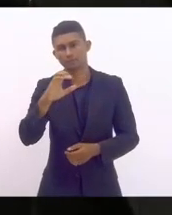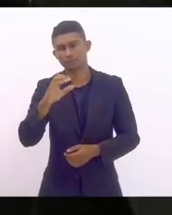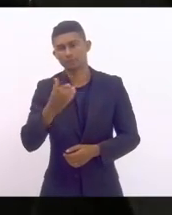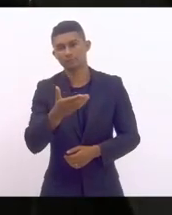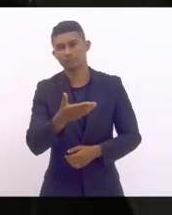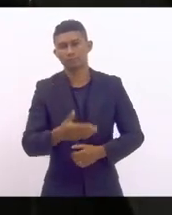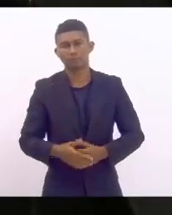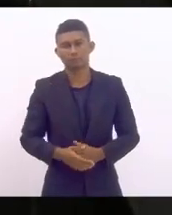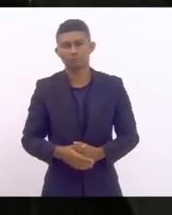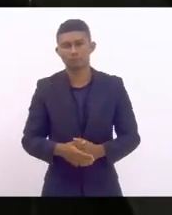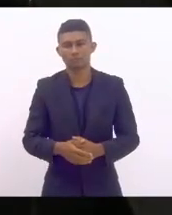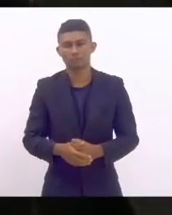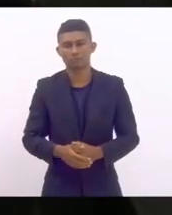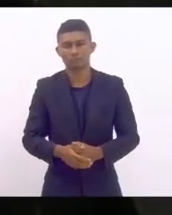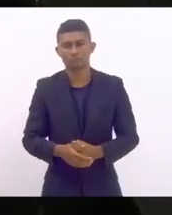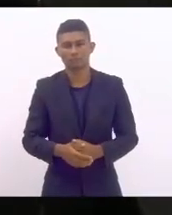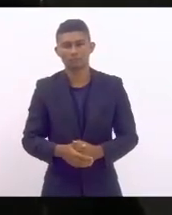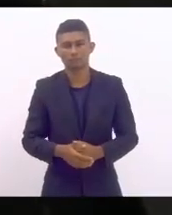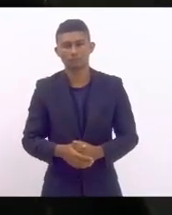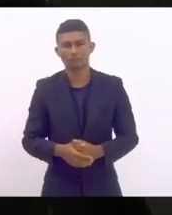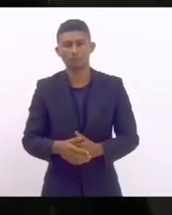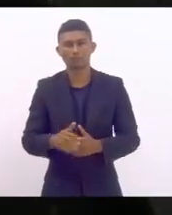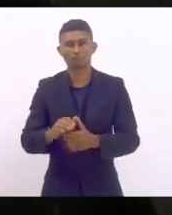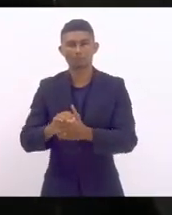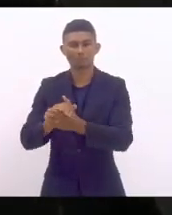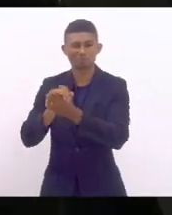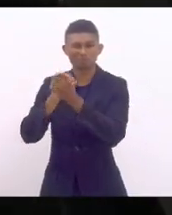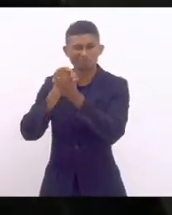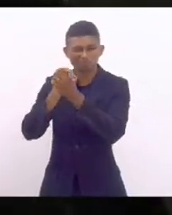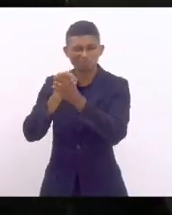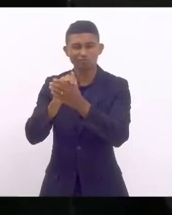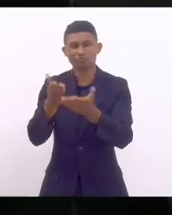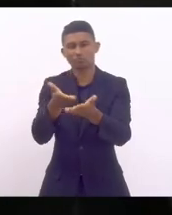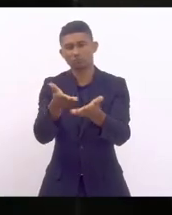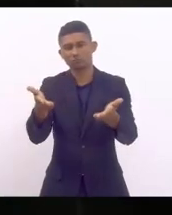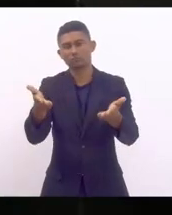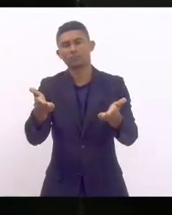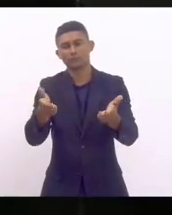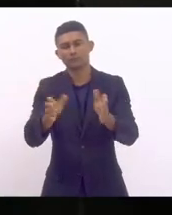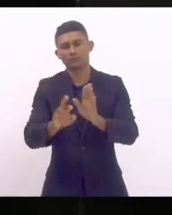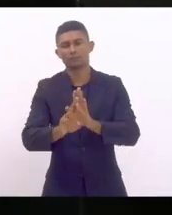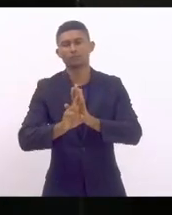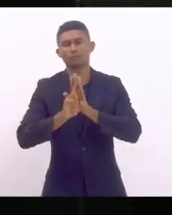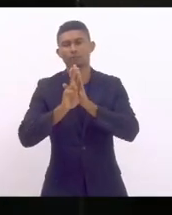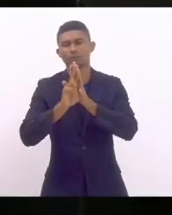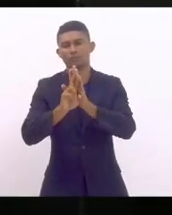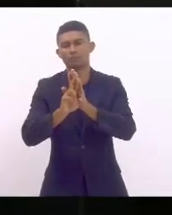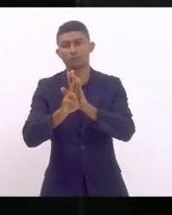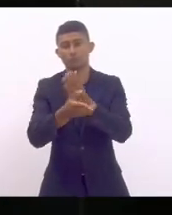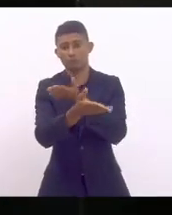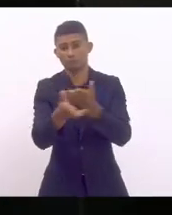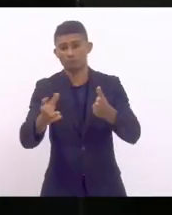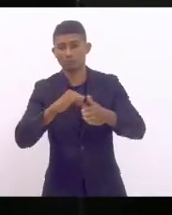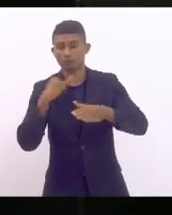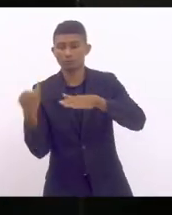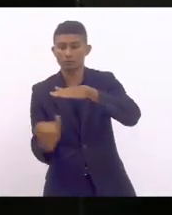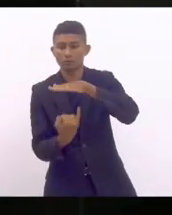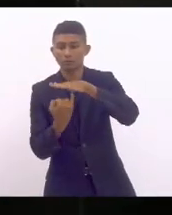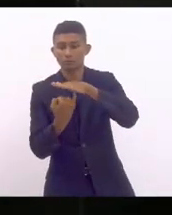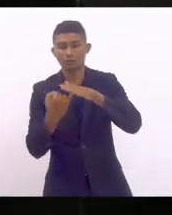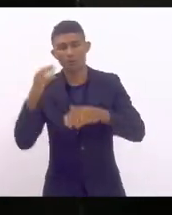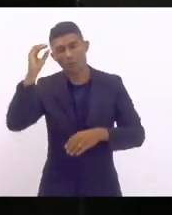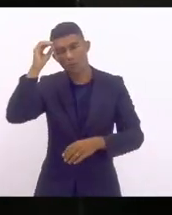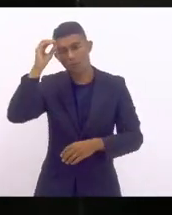André Ceciliano quero saudar todas as representações das instituições do